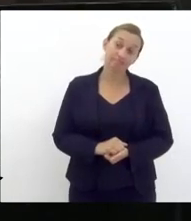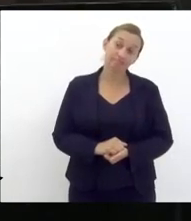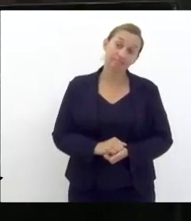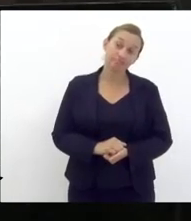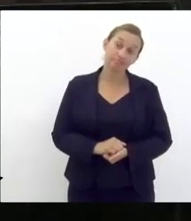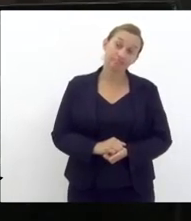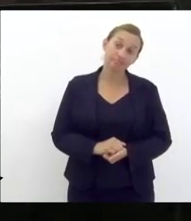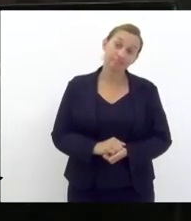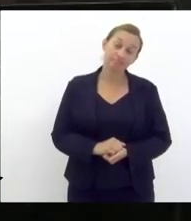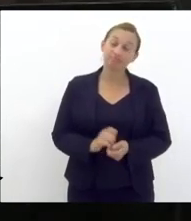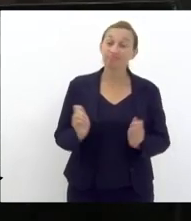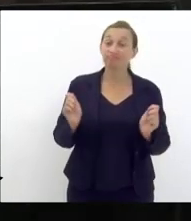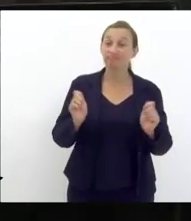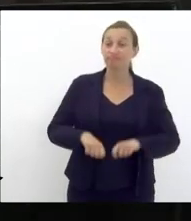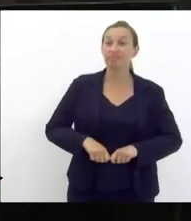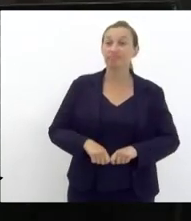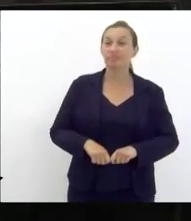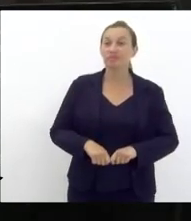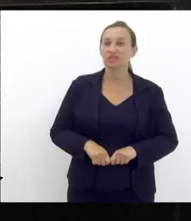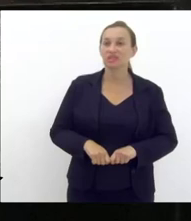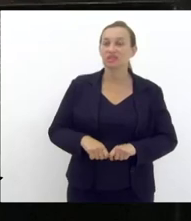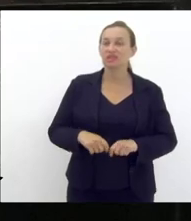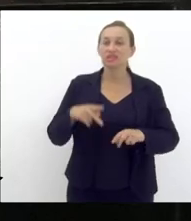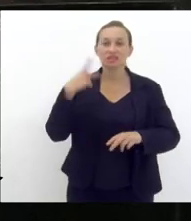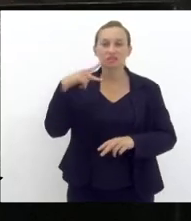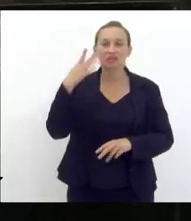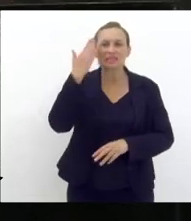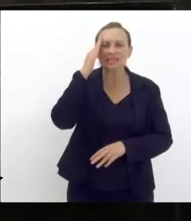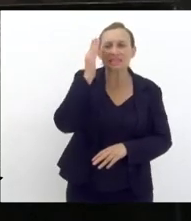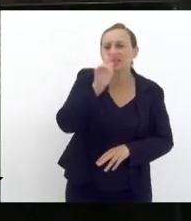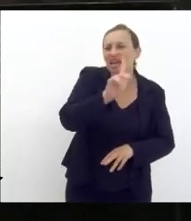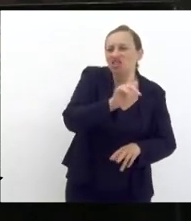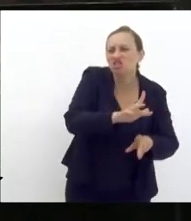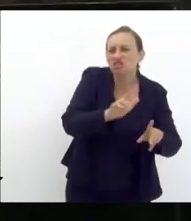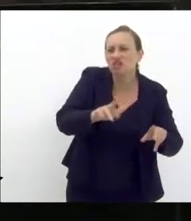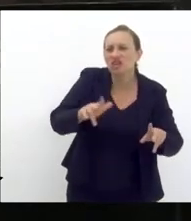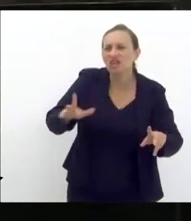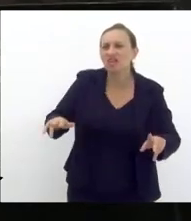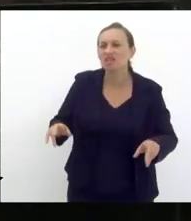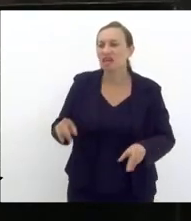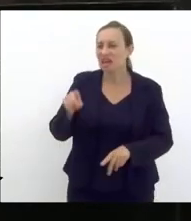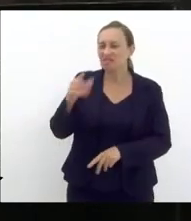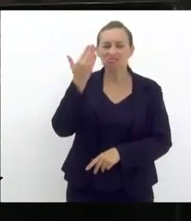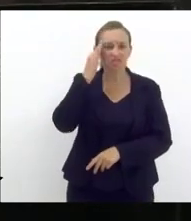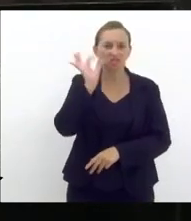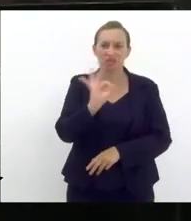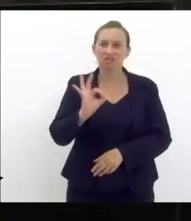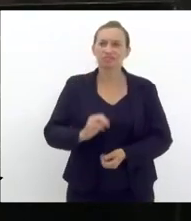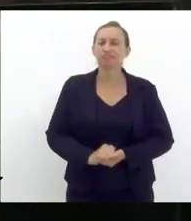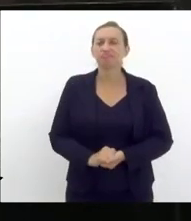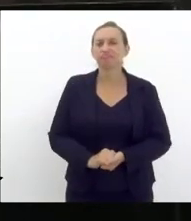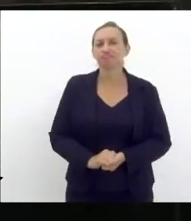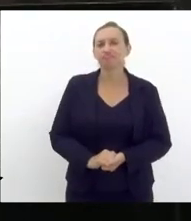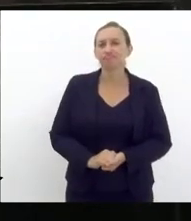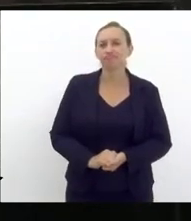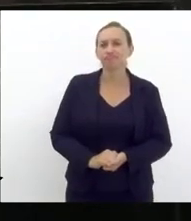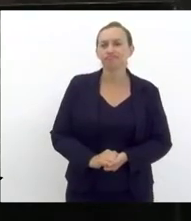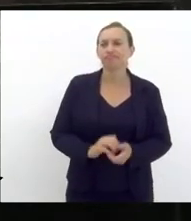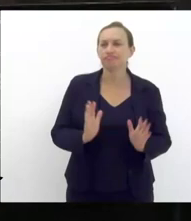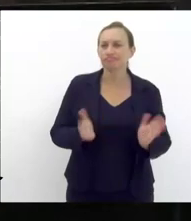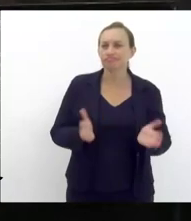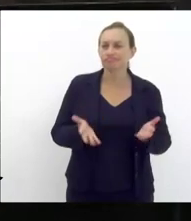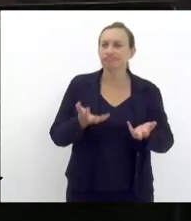uma capacidade de estar num Parlamento de entender as diferenças que é isso que ele não entendeu agora